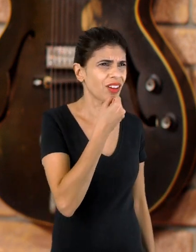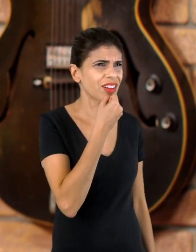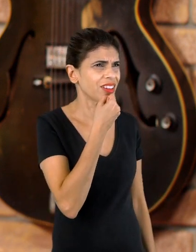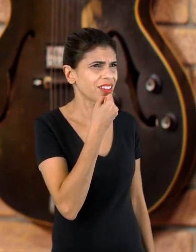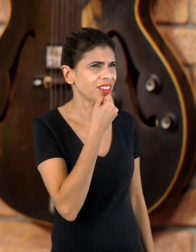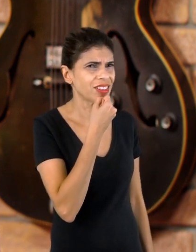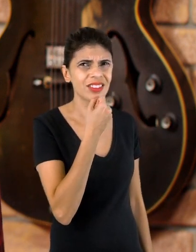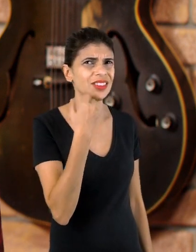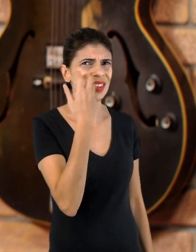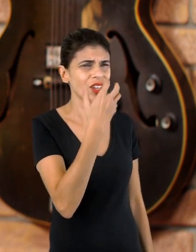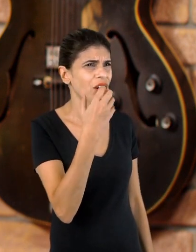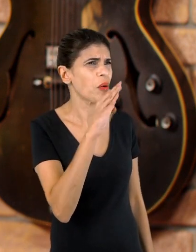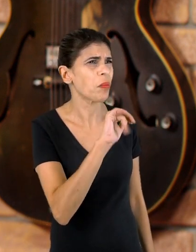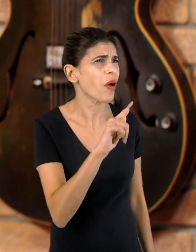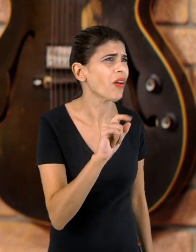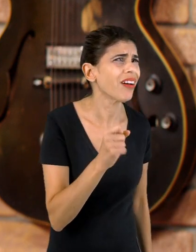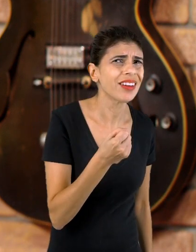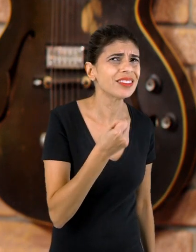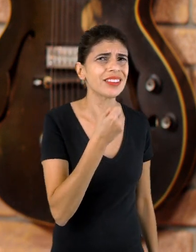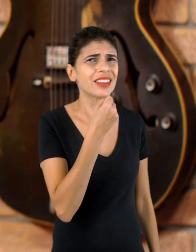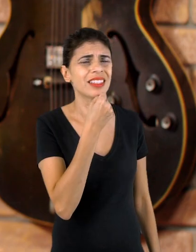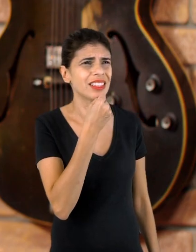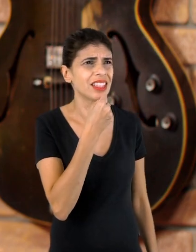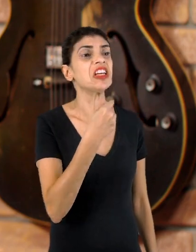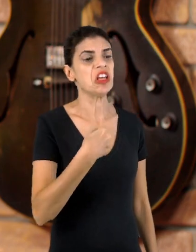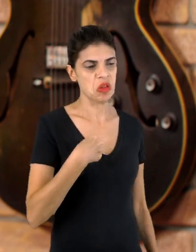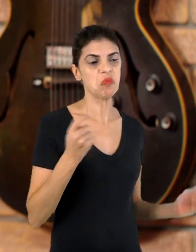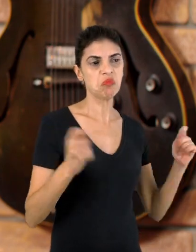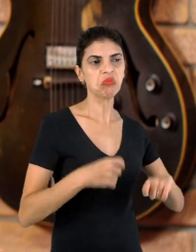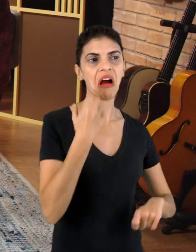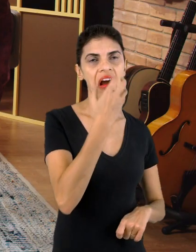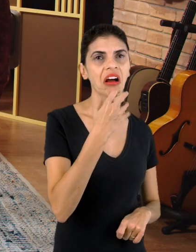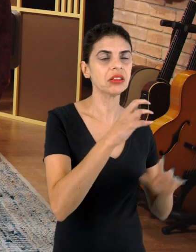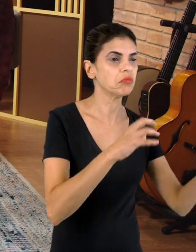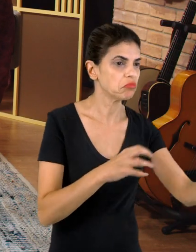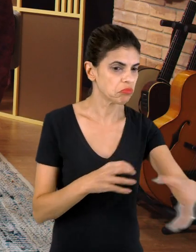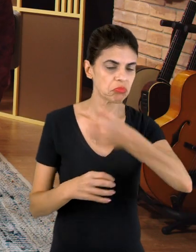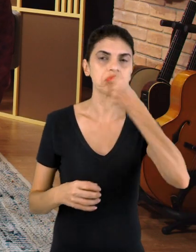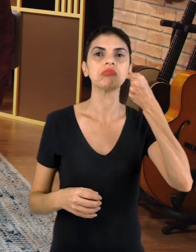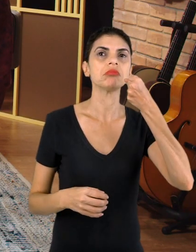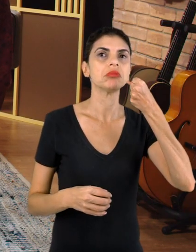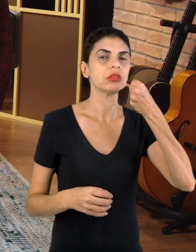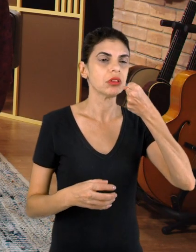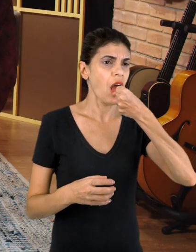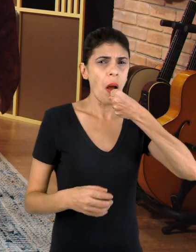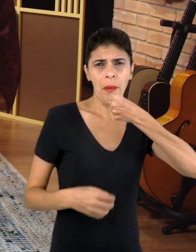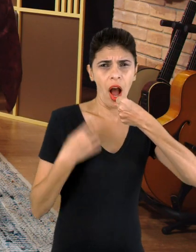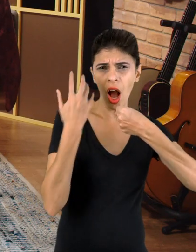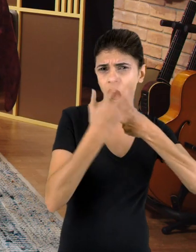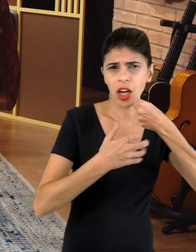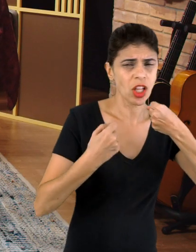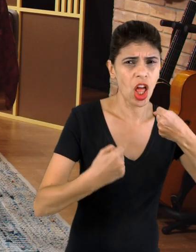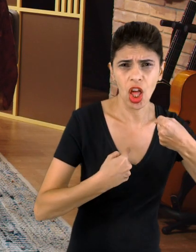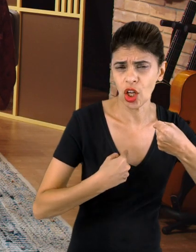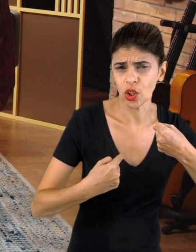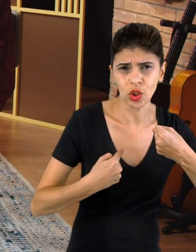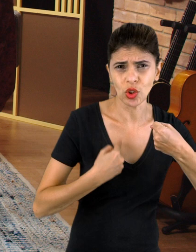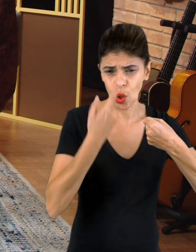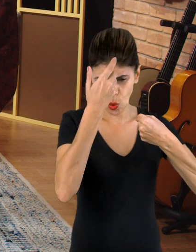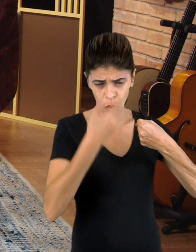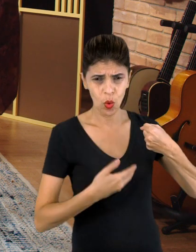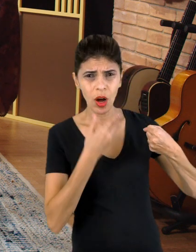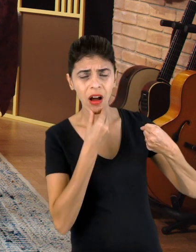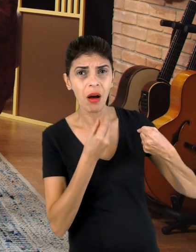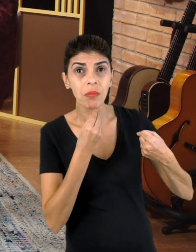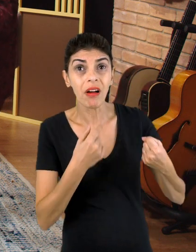na arende, tu canta Belchior? E eu, né? Aí ele, mas eu canto. Arrancou o microfone da minha mão e começou, eu sou apenas um